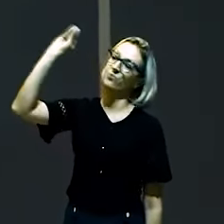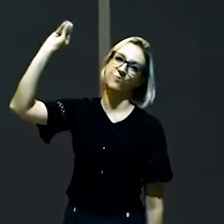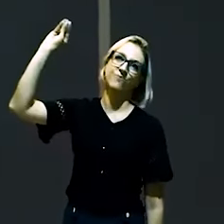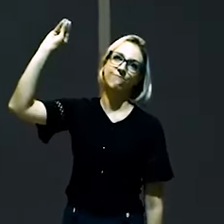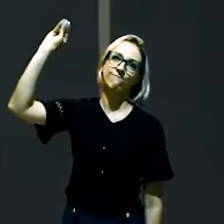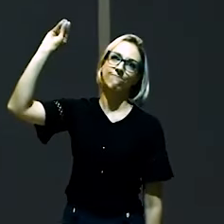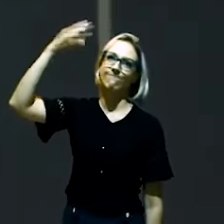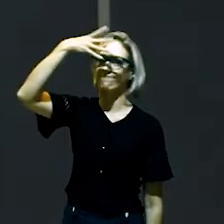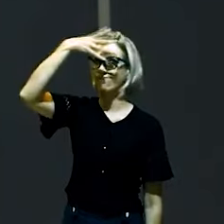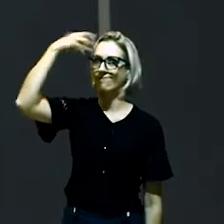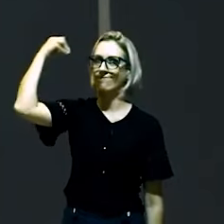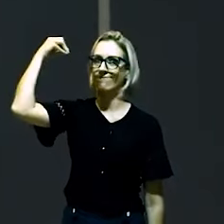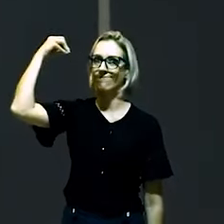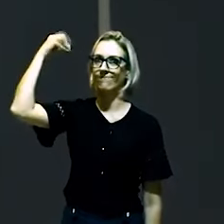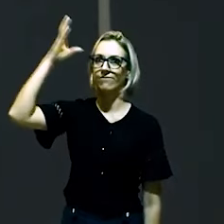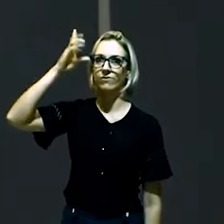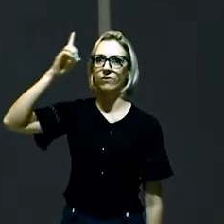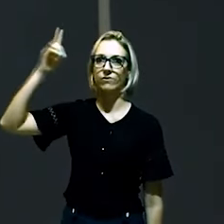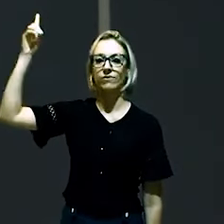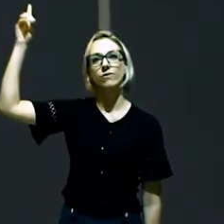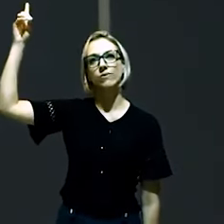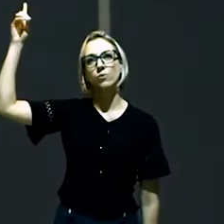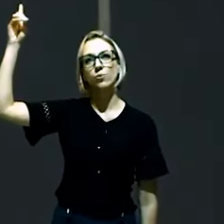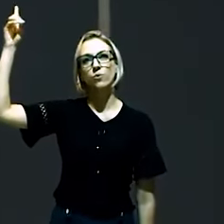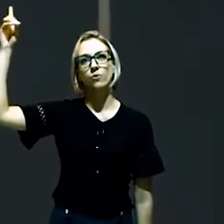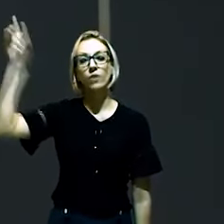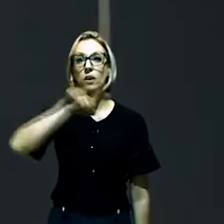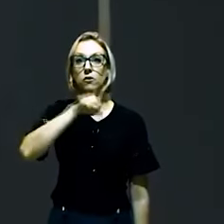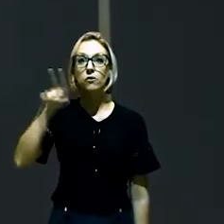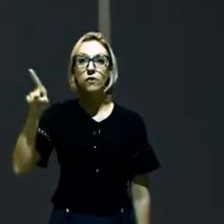por outros deuses, pelos deuses desse mundo,